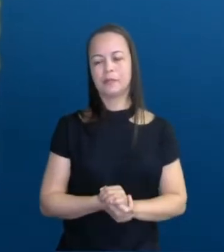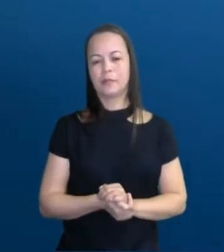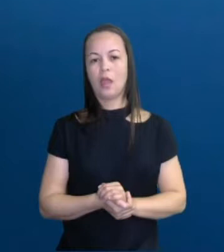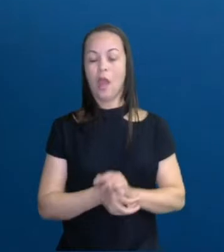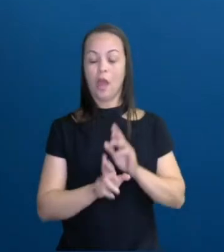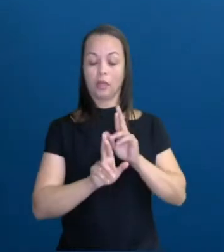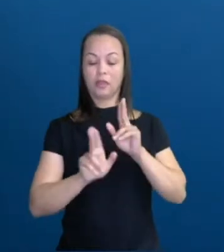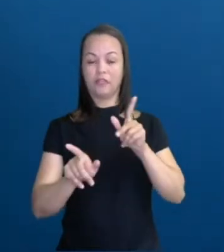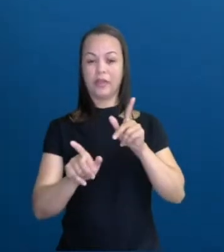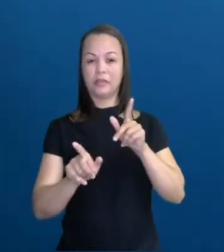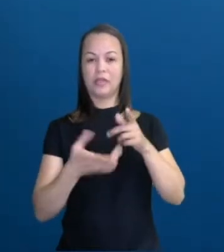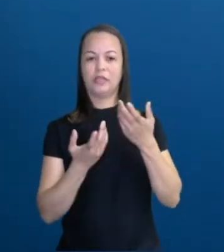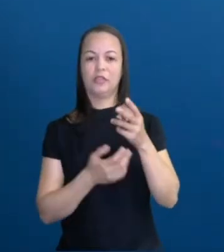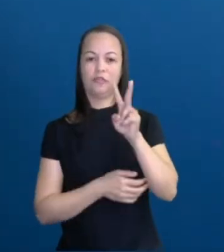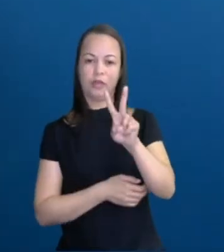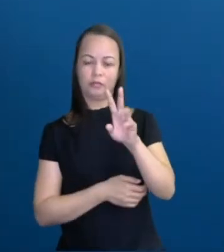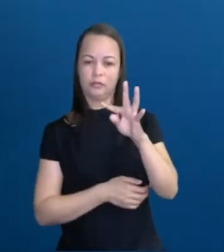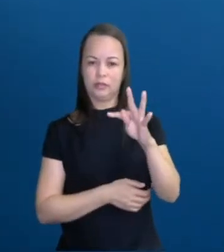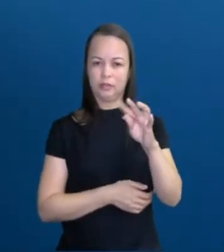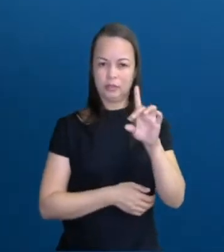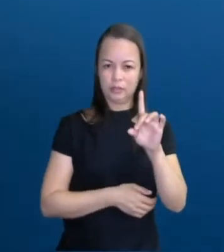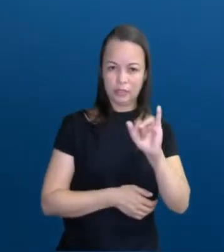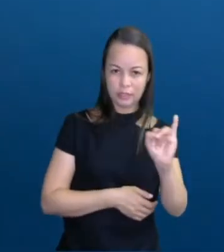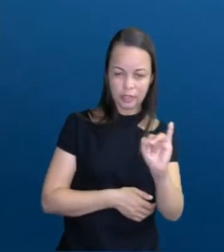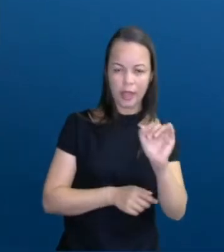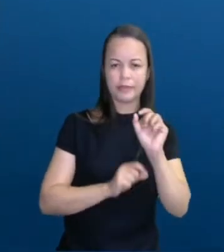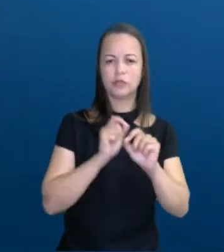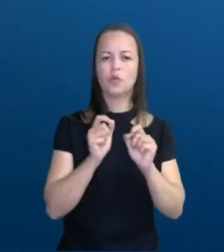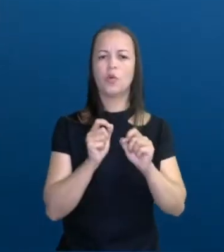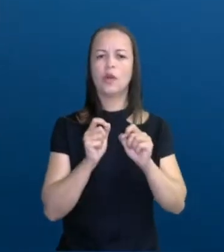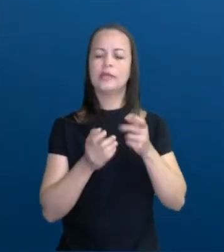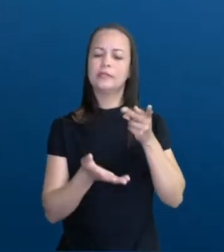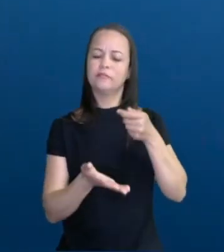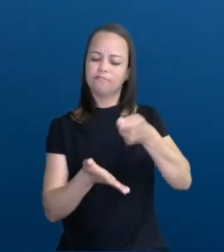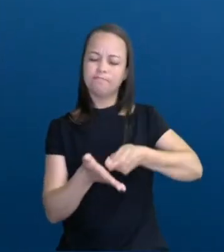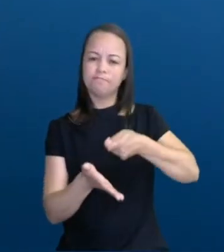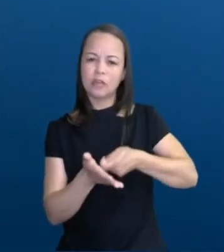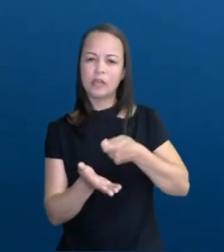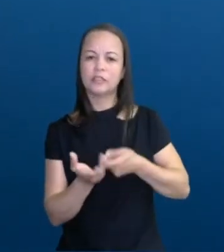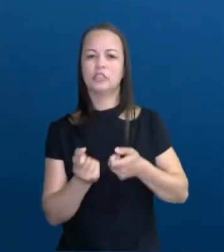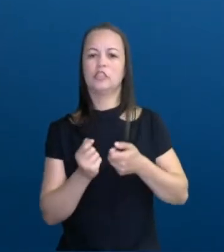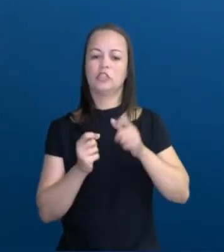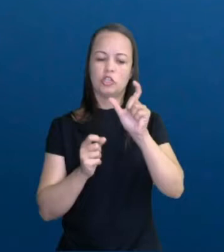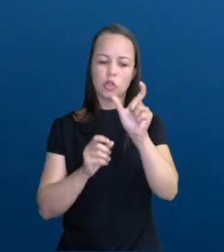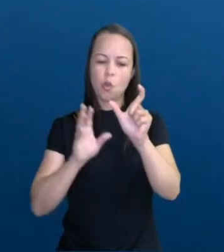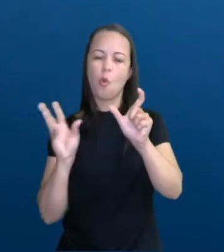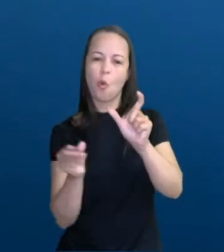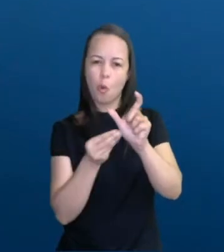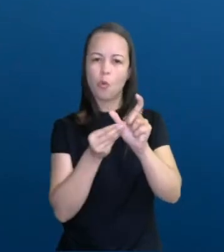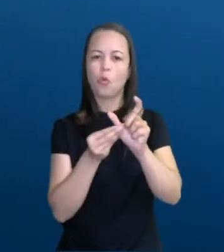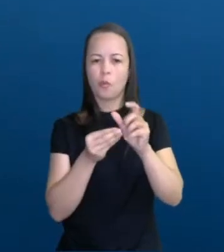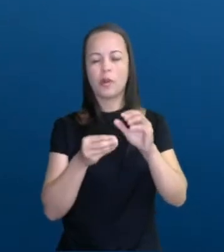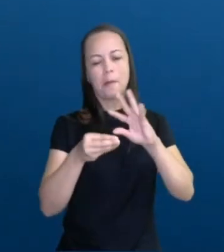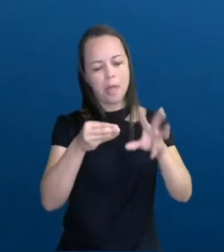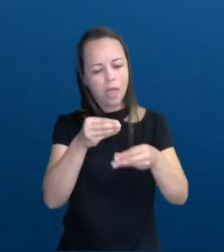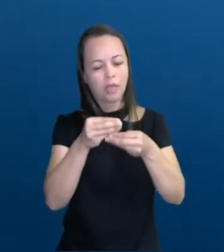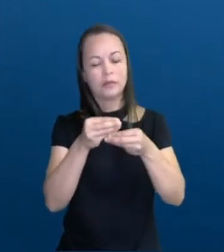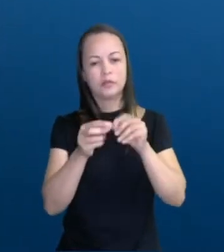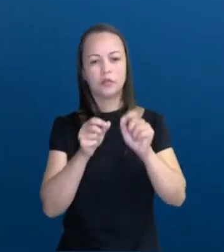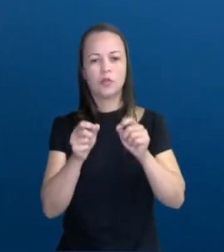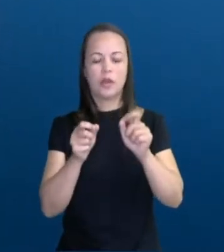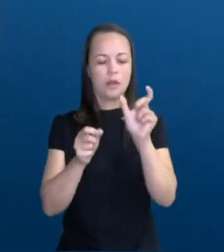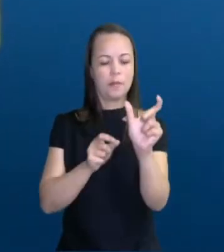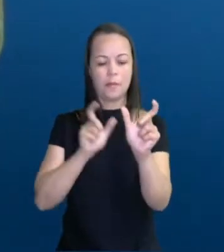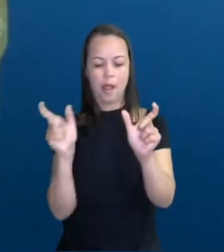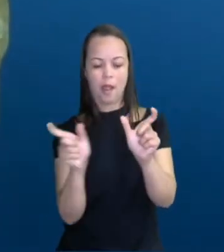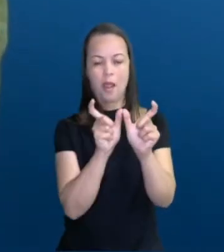é que o verbo transitivo indireto, ele também vai exigir um complemento. Porém, esse complemento é